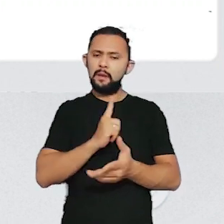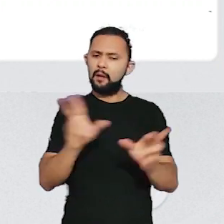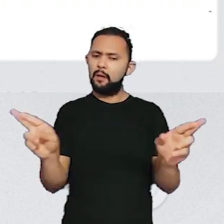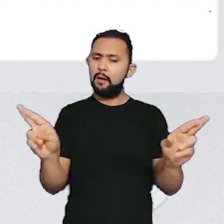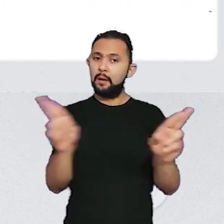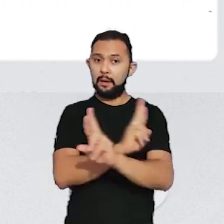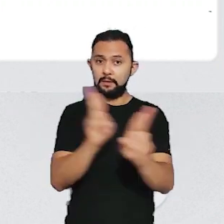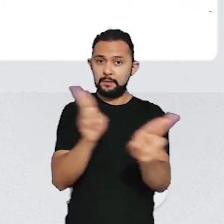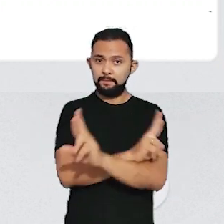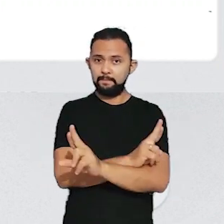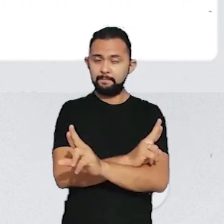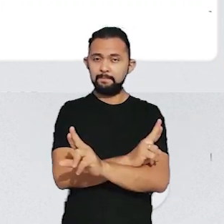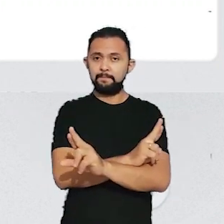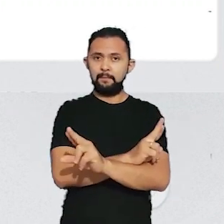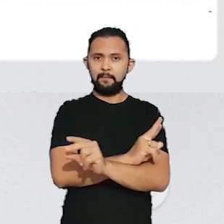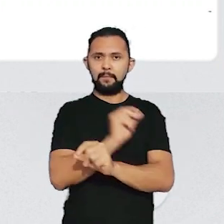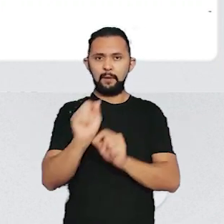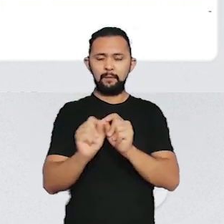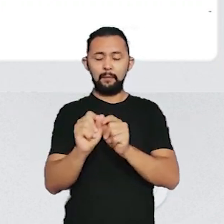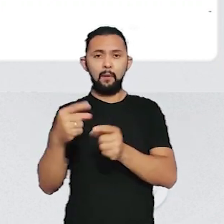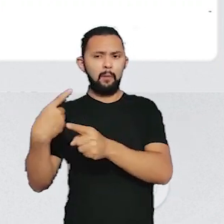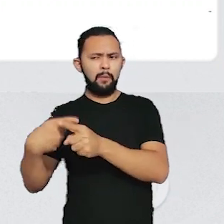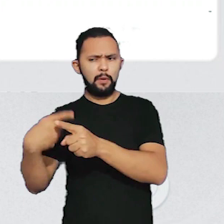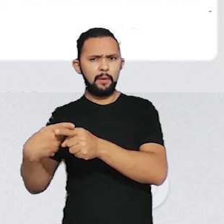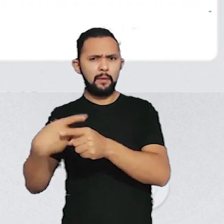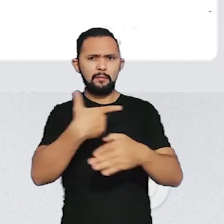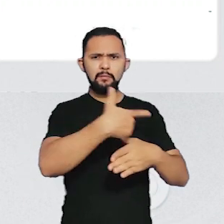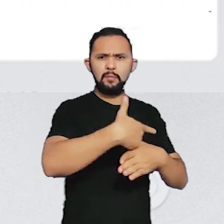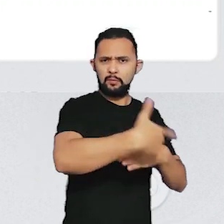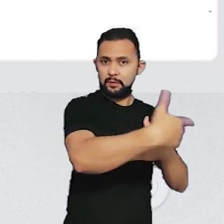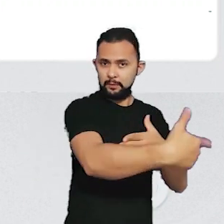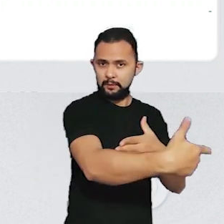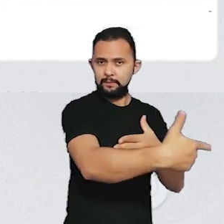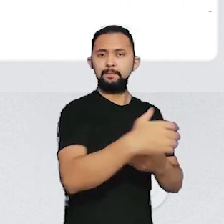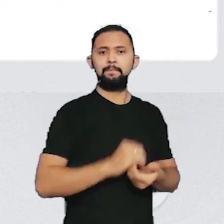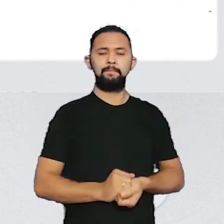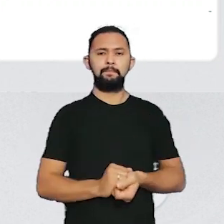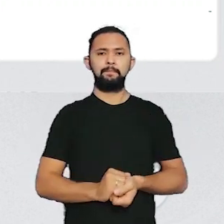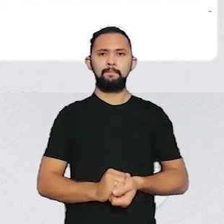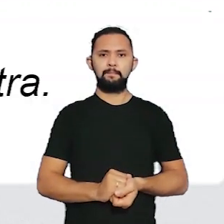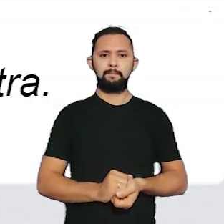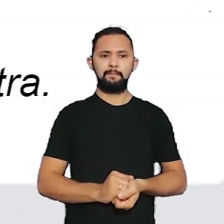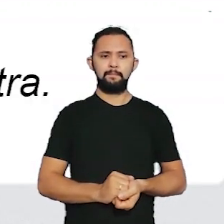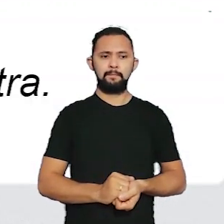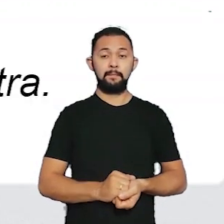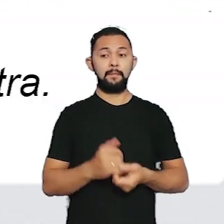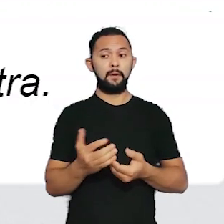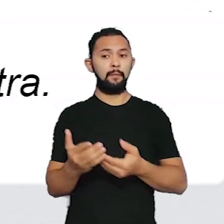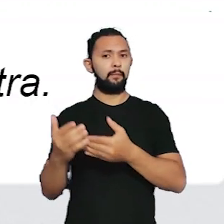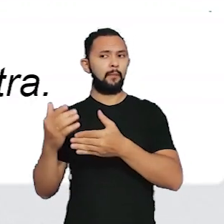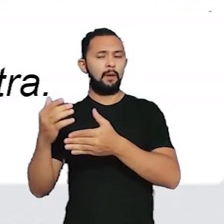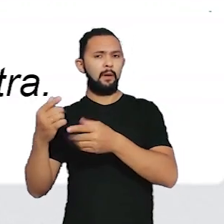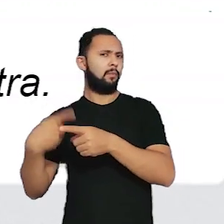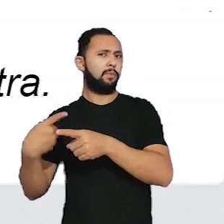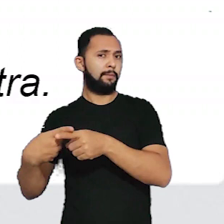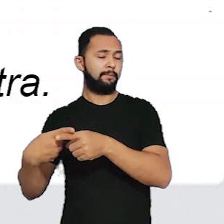relação de uma causa para uma consequência. Então, para toda causa vai ter que existir uma consequência, tá? Então, a causa vai ser a